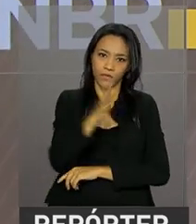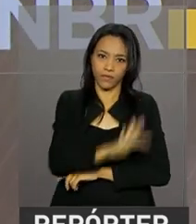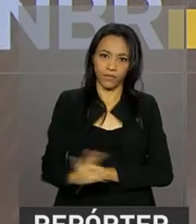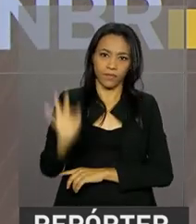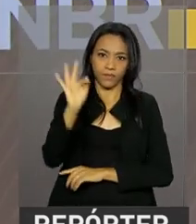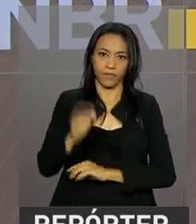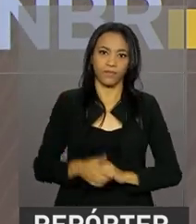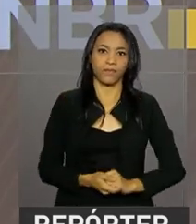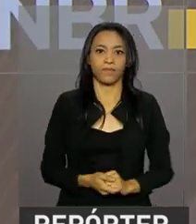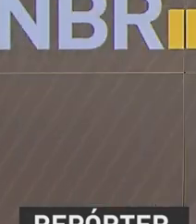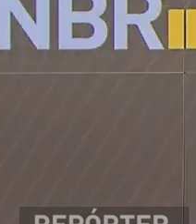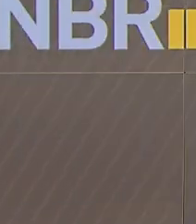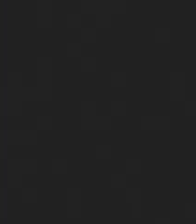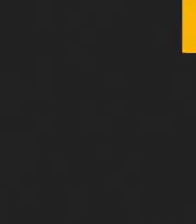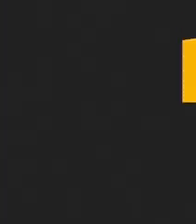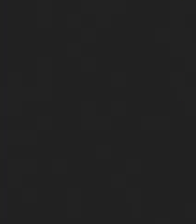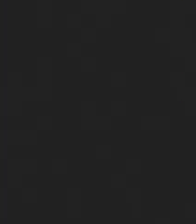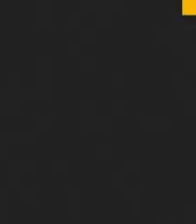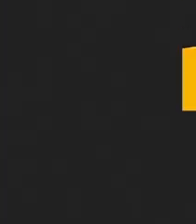federal